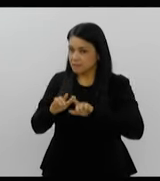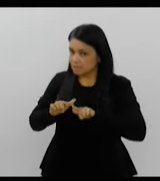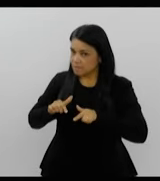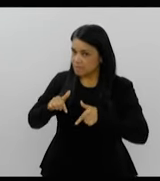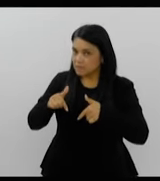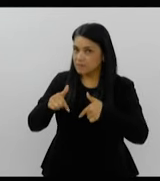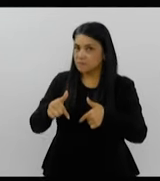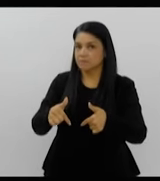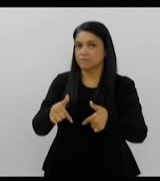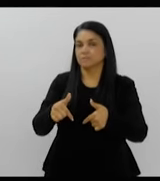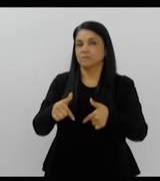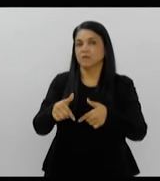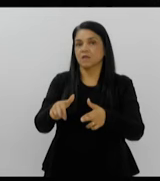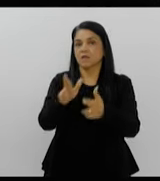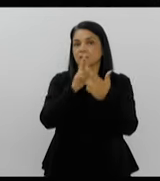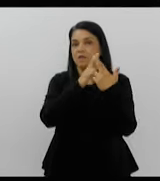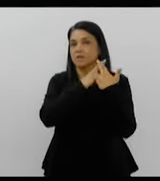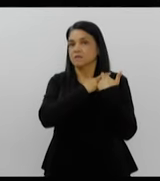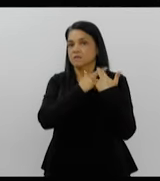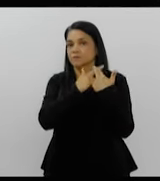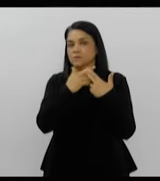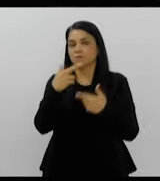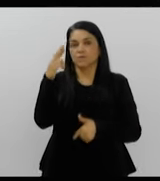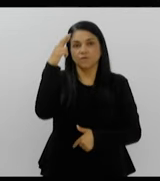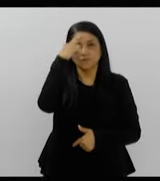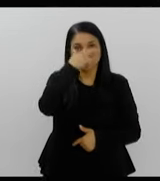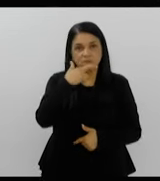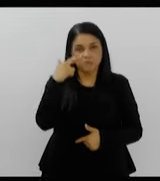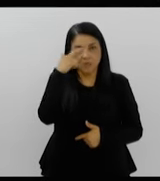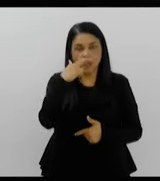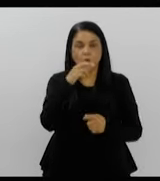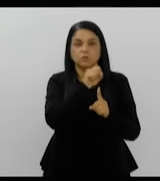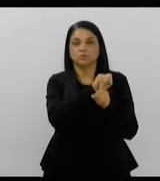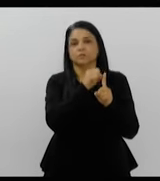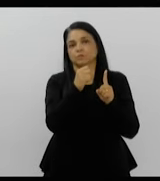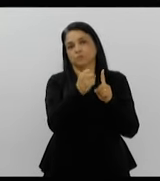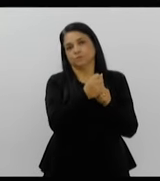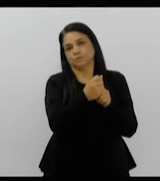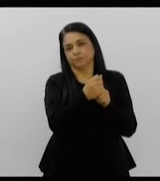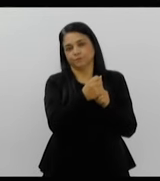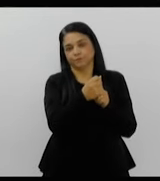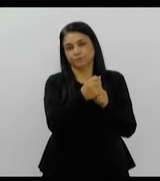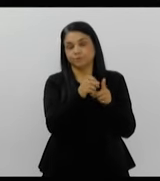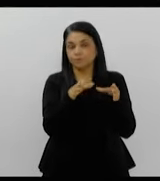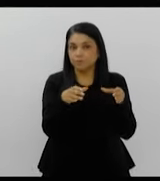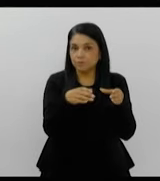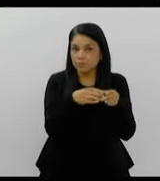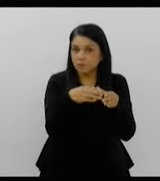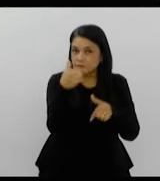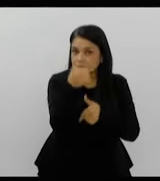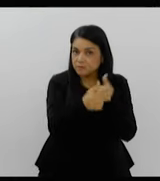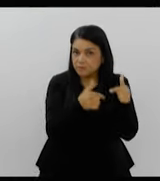eficiência e responsabilidade fiscal e social. Esse grupo deve,